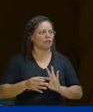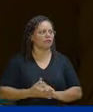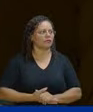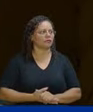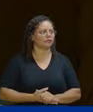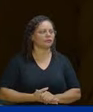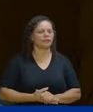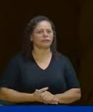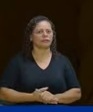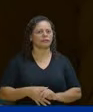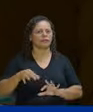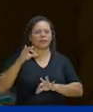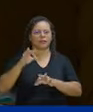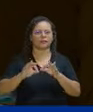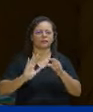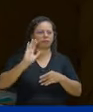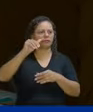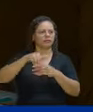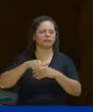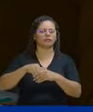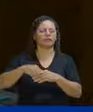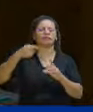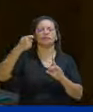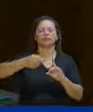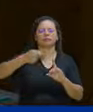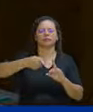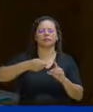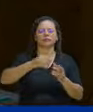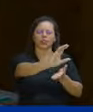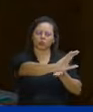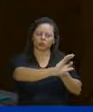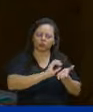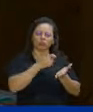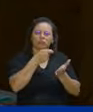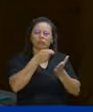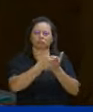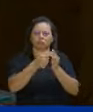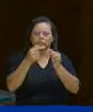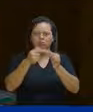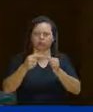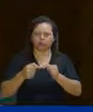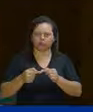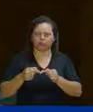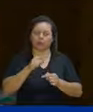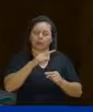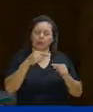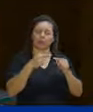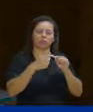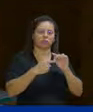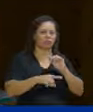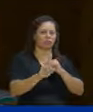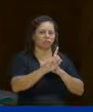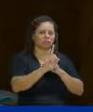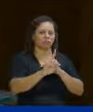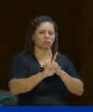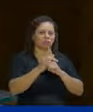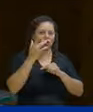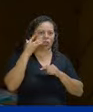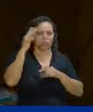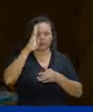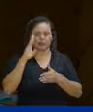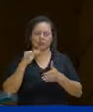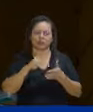Eleitoral deve exigir a devolução dos recursos aplicados de forma irregular ao Tesouro